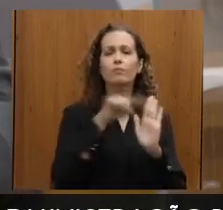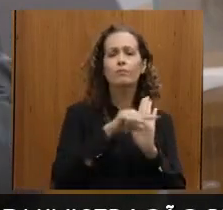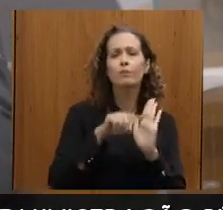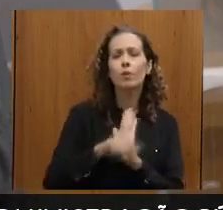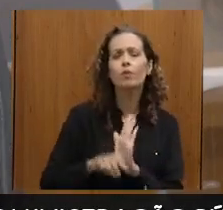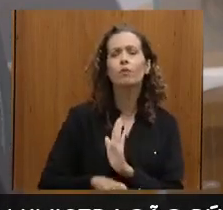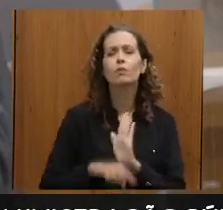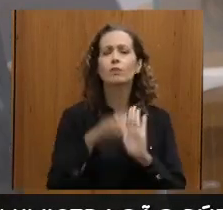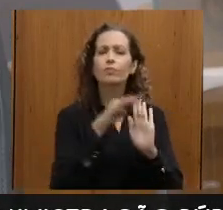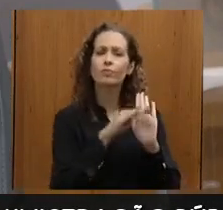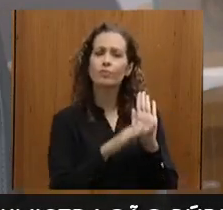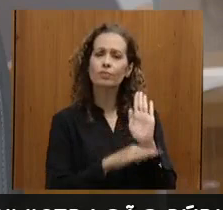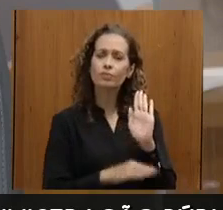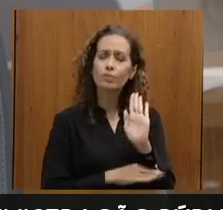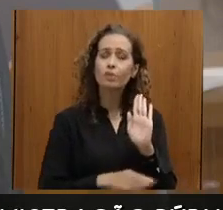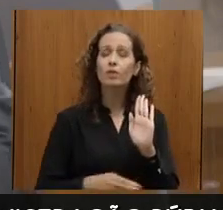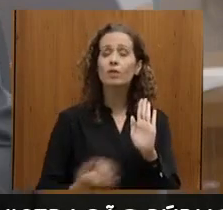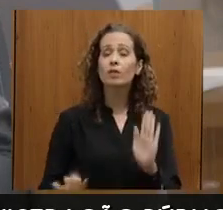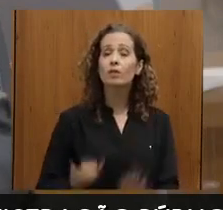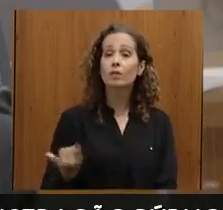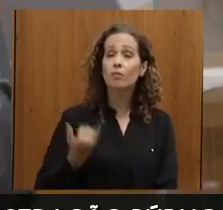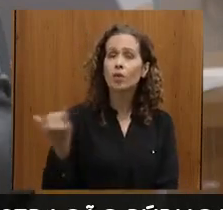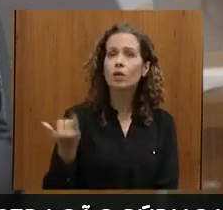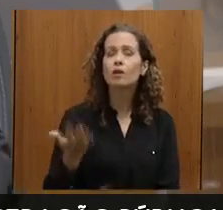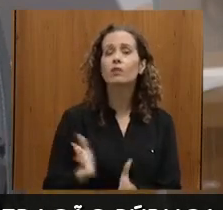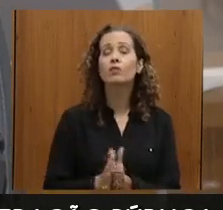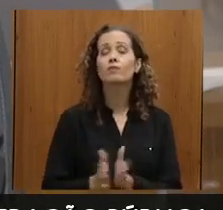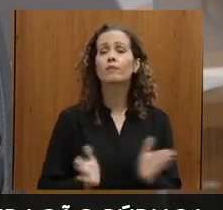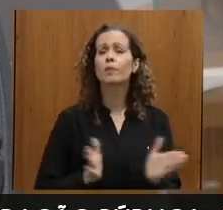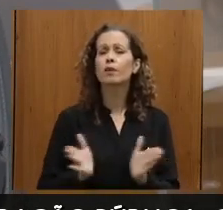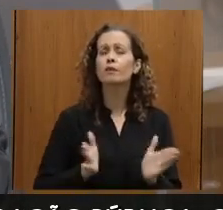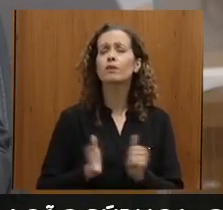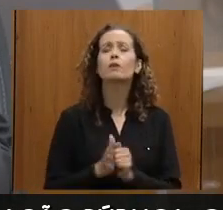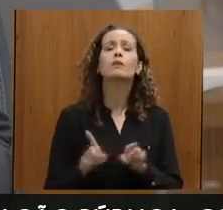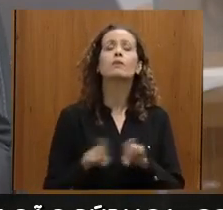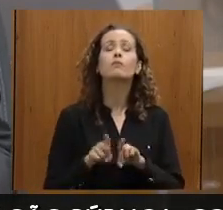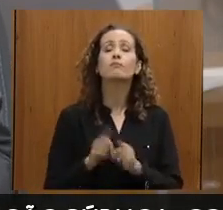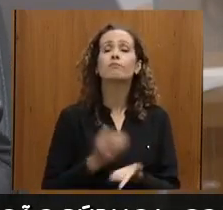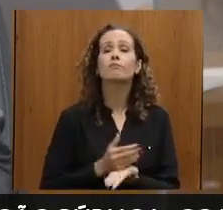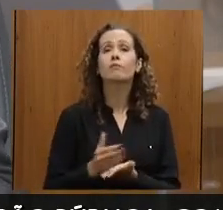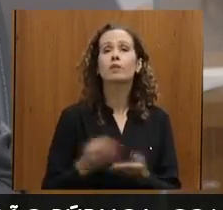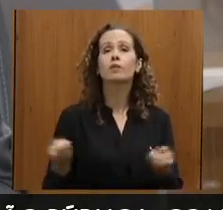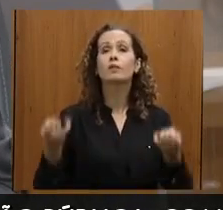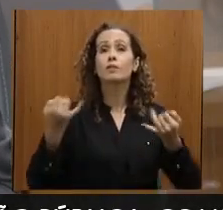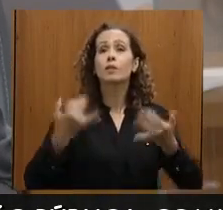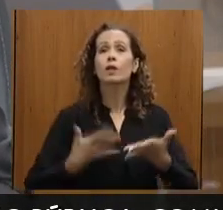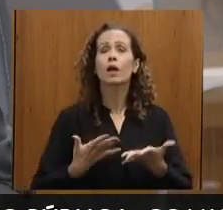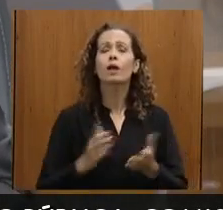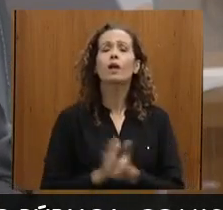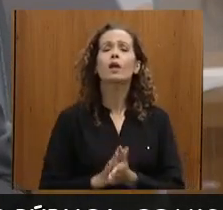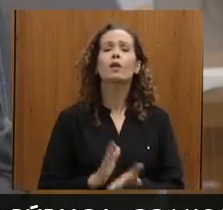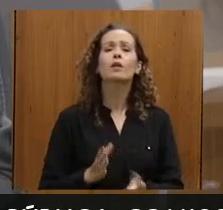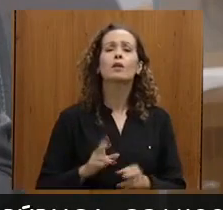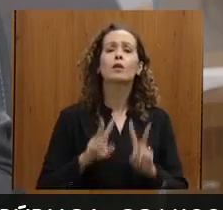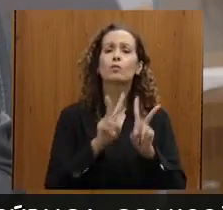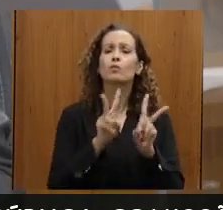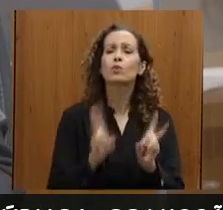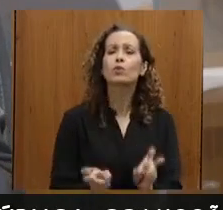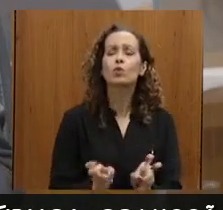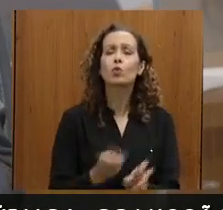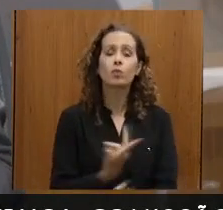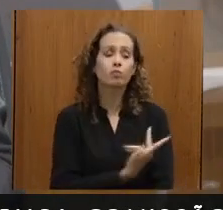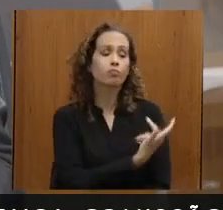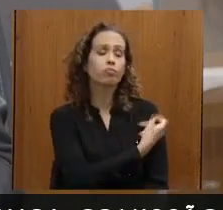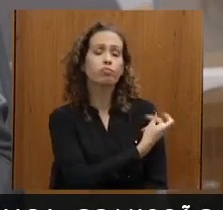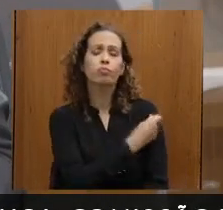mais pertinentes ao momento. inicialmente, queria falar sobre o nosso vacinômetro. O Estado de Minas Gerais